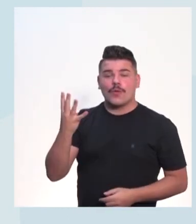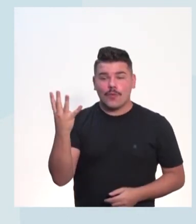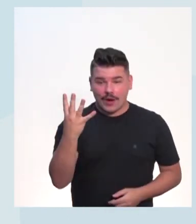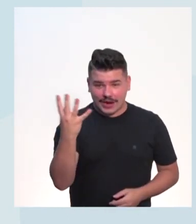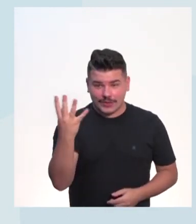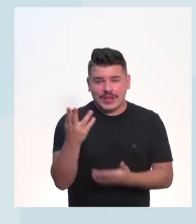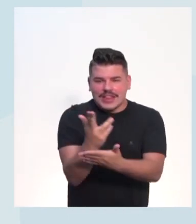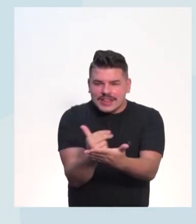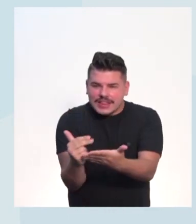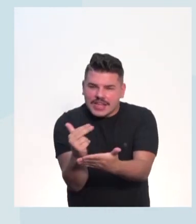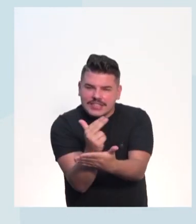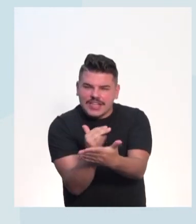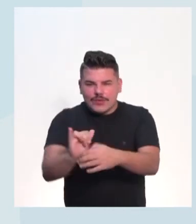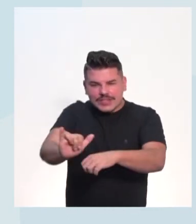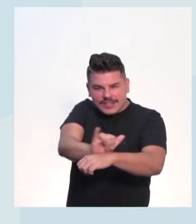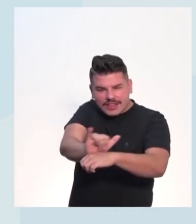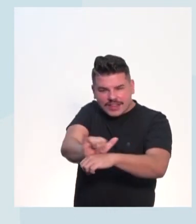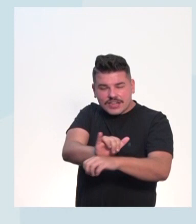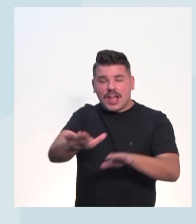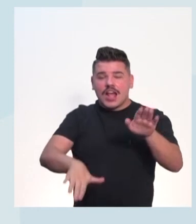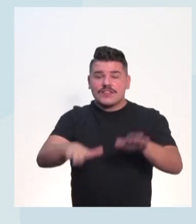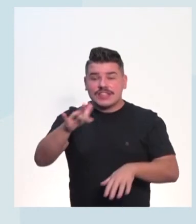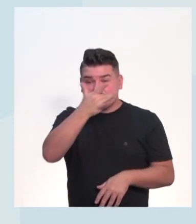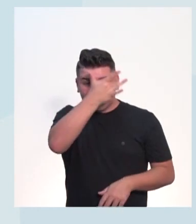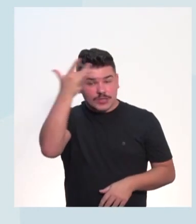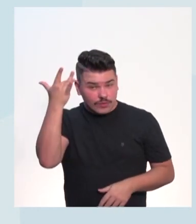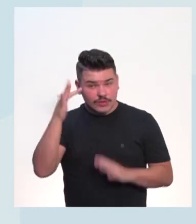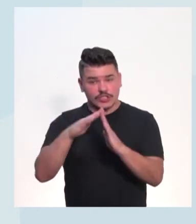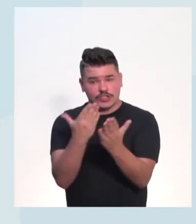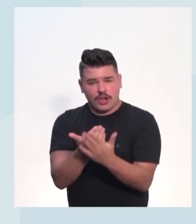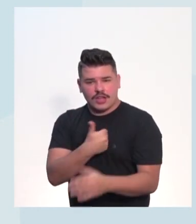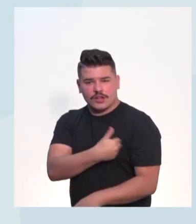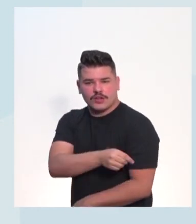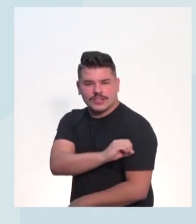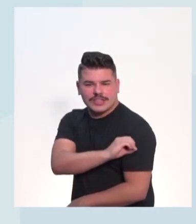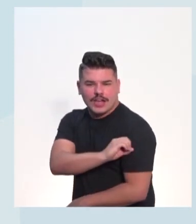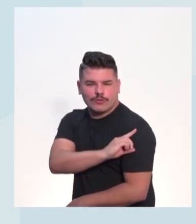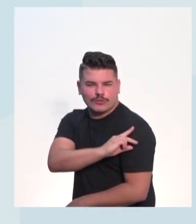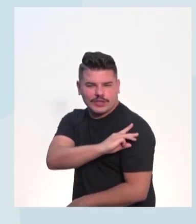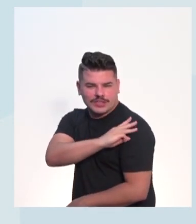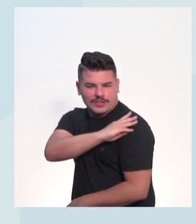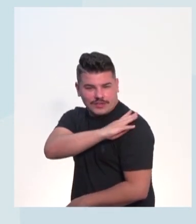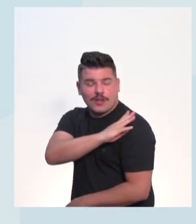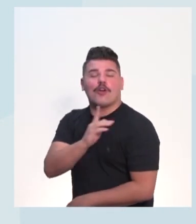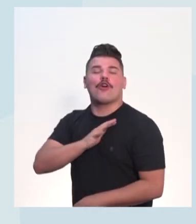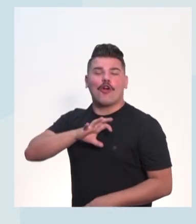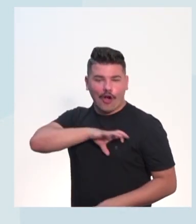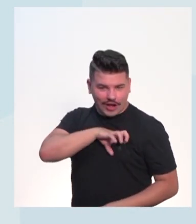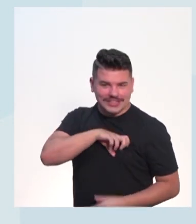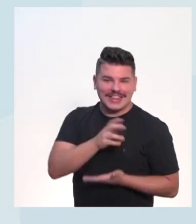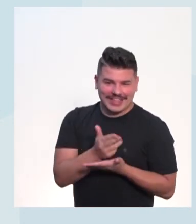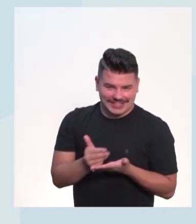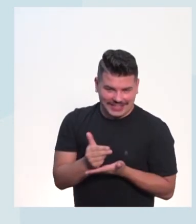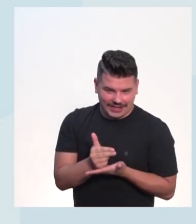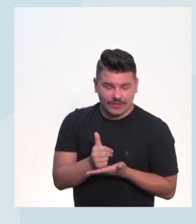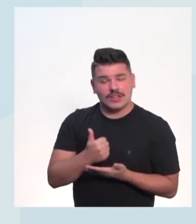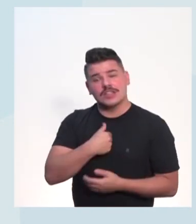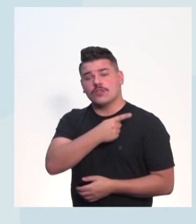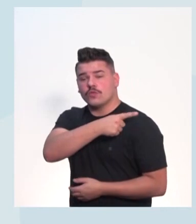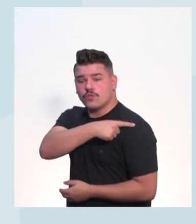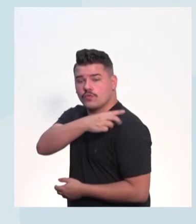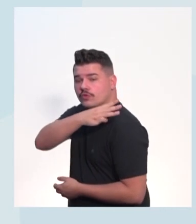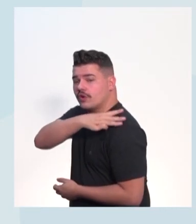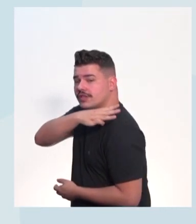esquemas. Os meninos do fundamental, né, a garotada do fundamental adora fazer desenho. Mas não é porque a gente está no médio que a gente não